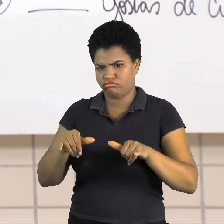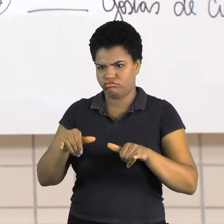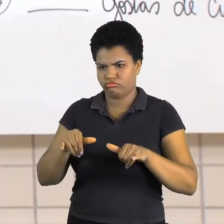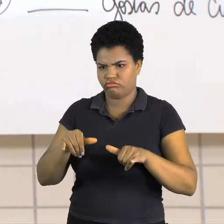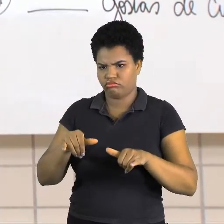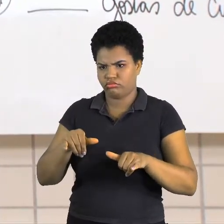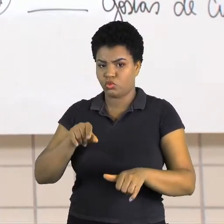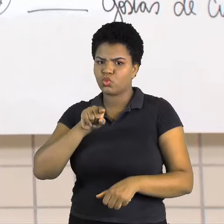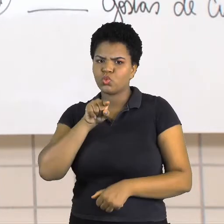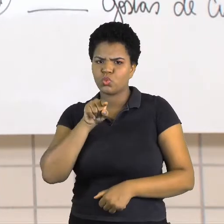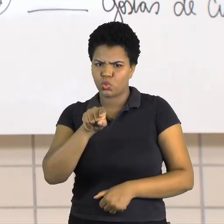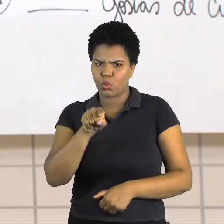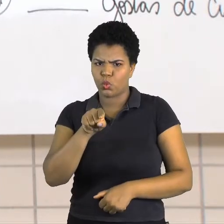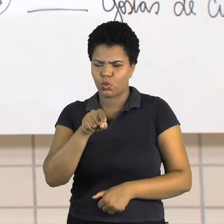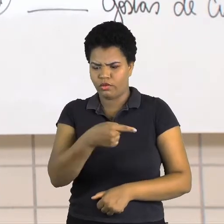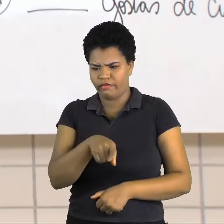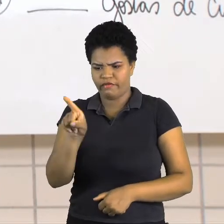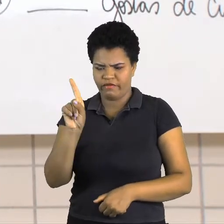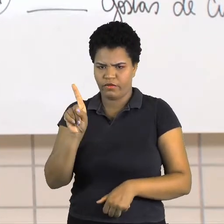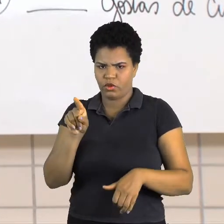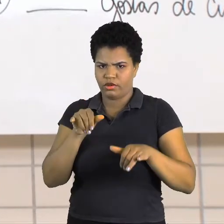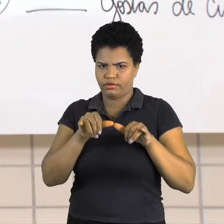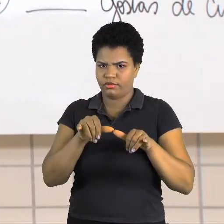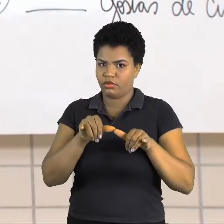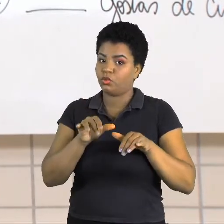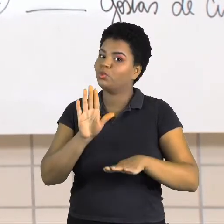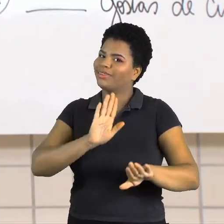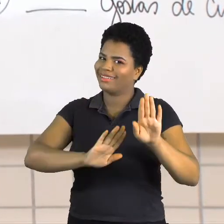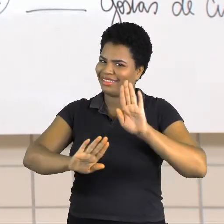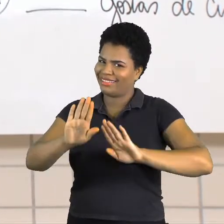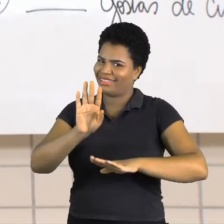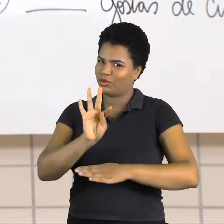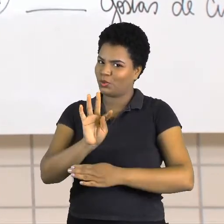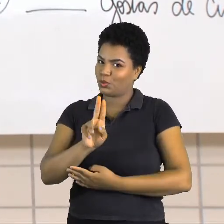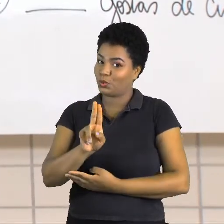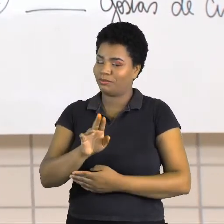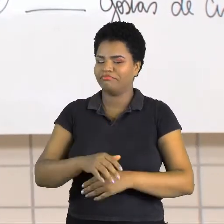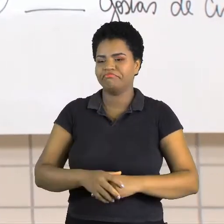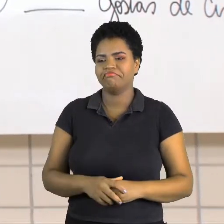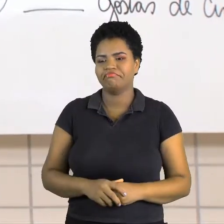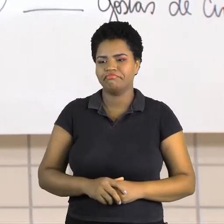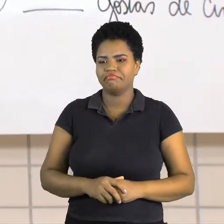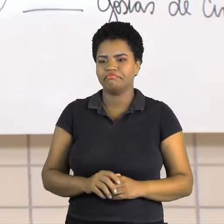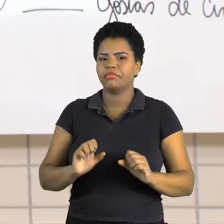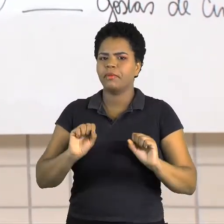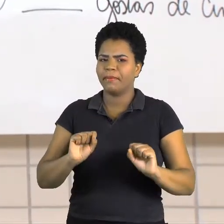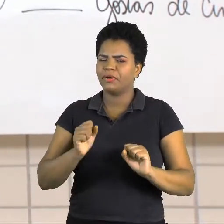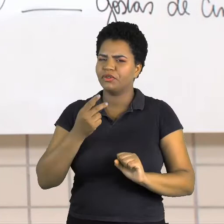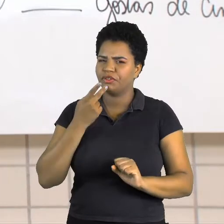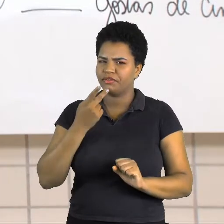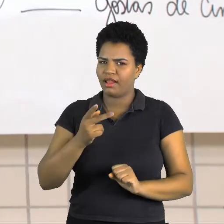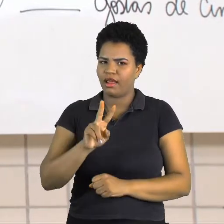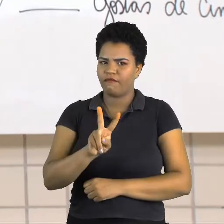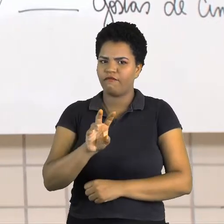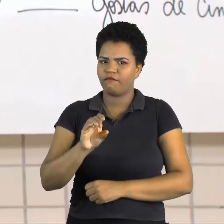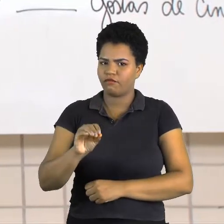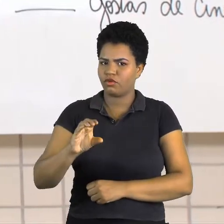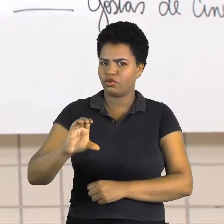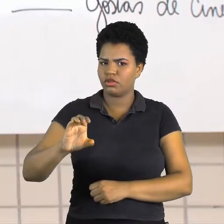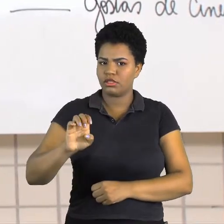Tu foi ao mercado? Cuidado com o tu, hein? Mas eu poderia colocar, você foi ao